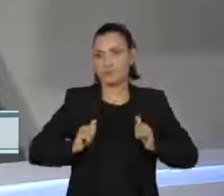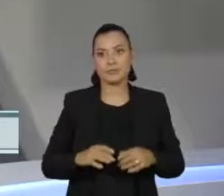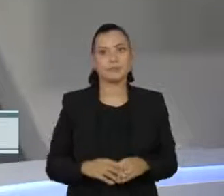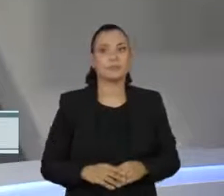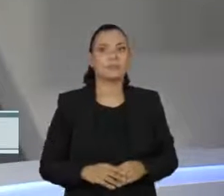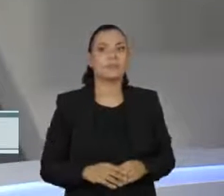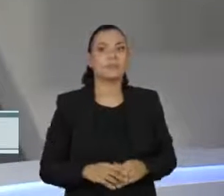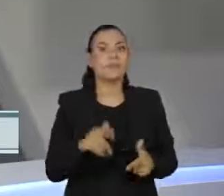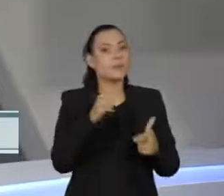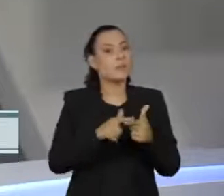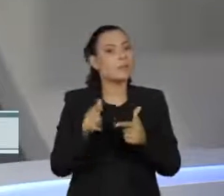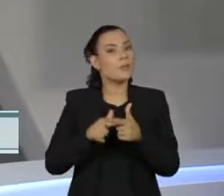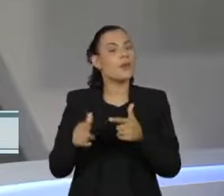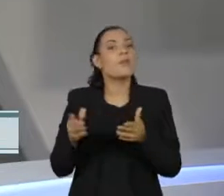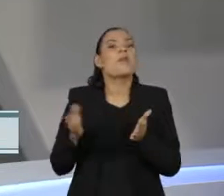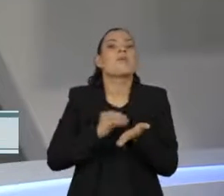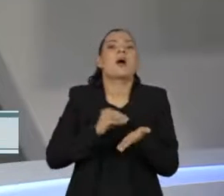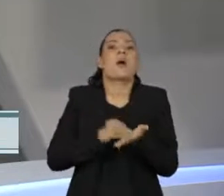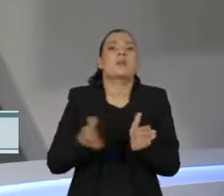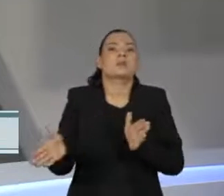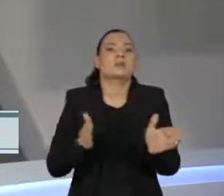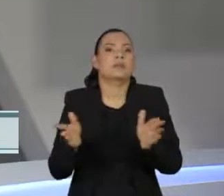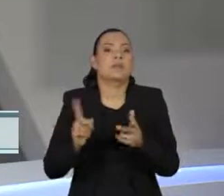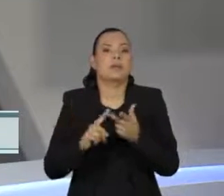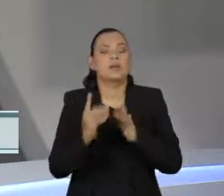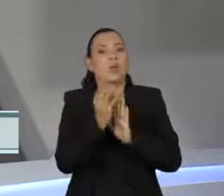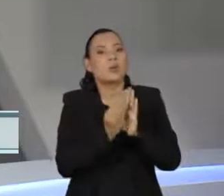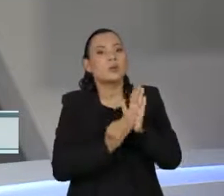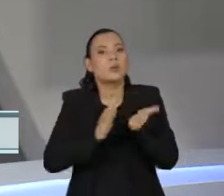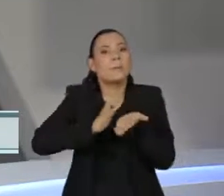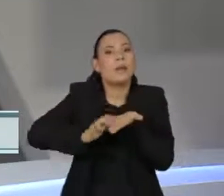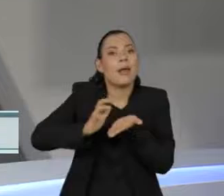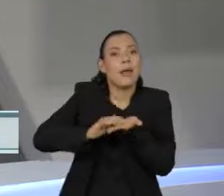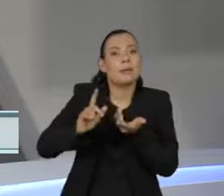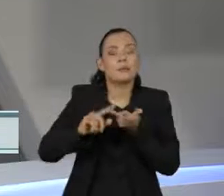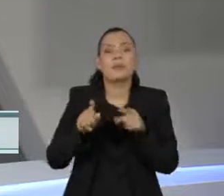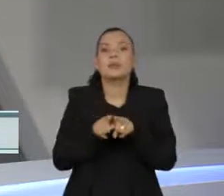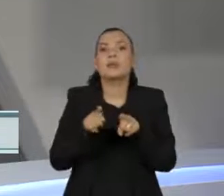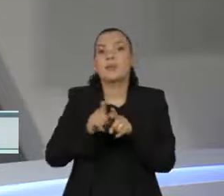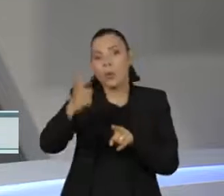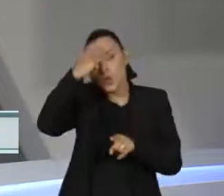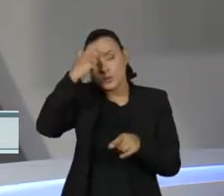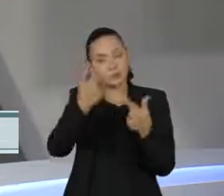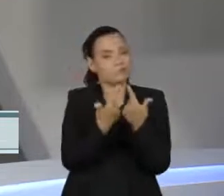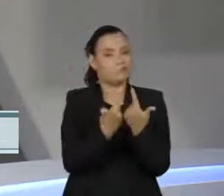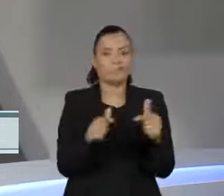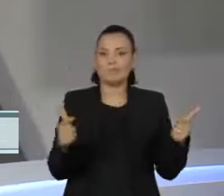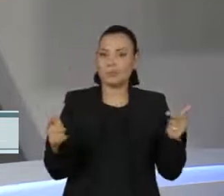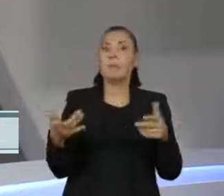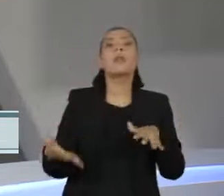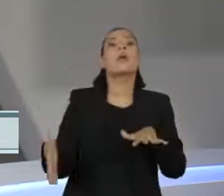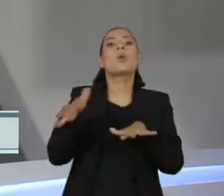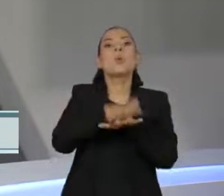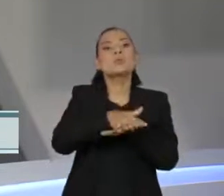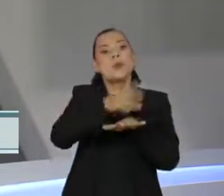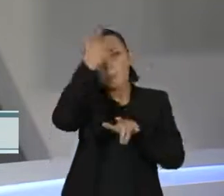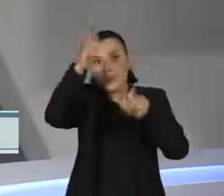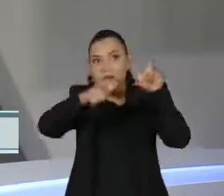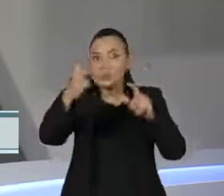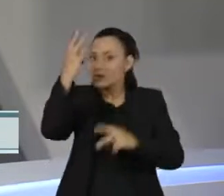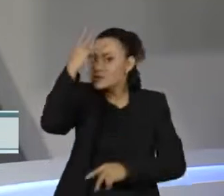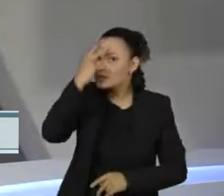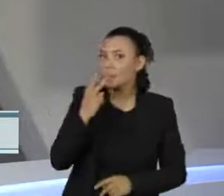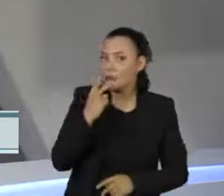Problemas de acessibilidade, falta de conteúdo em braille e pouca conscientização para a inclusão de pessoas com